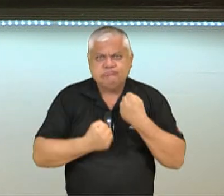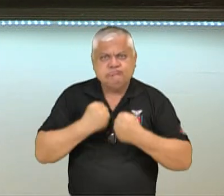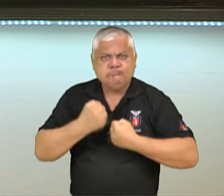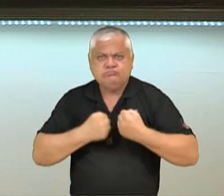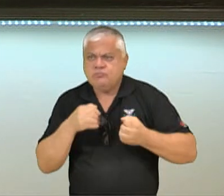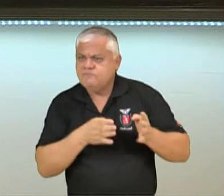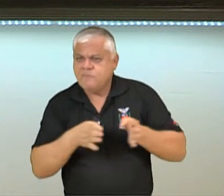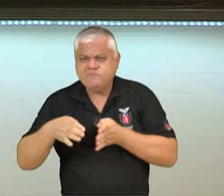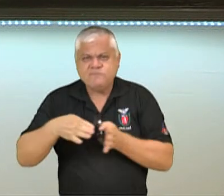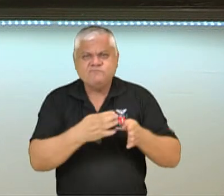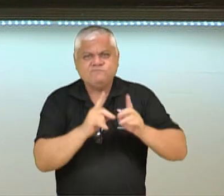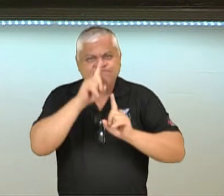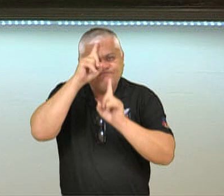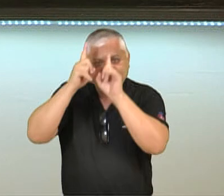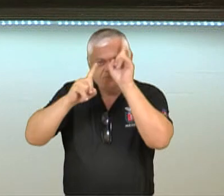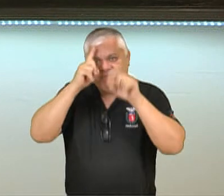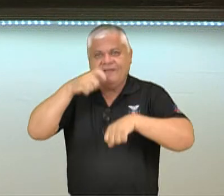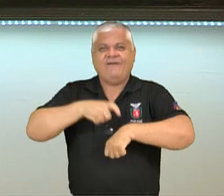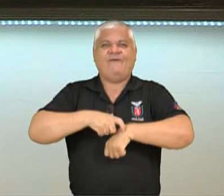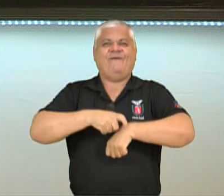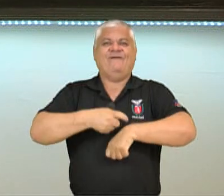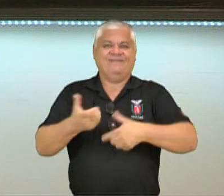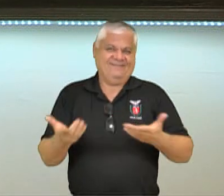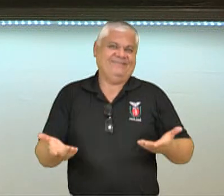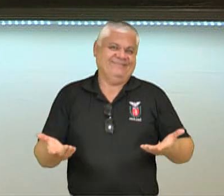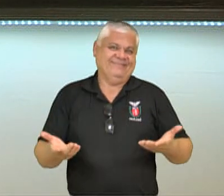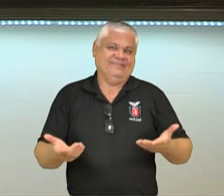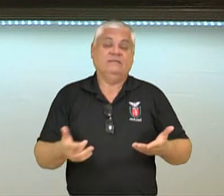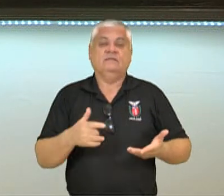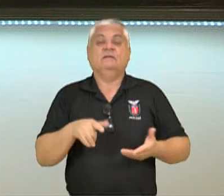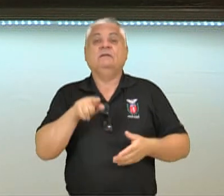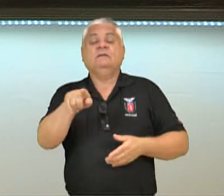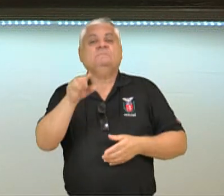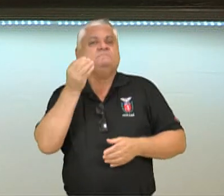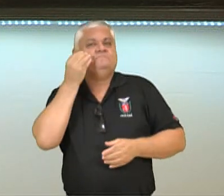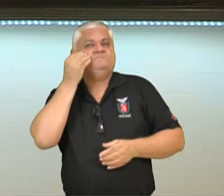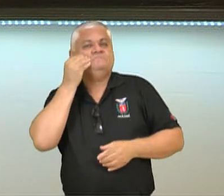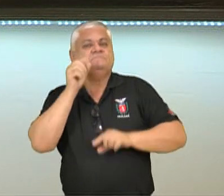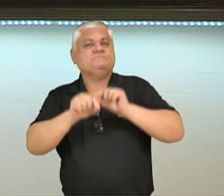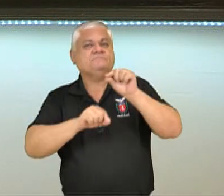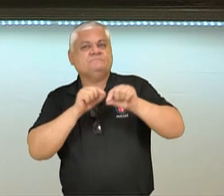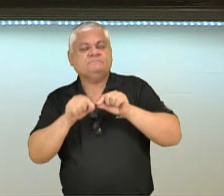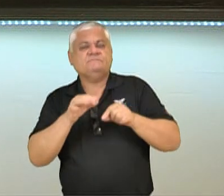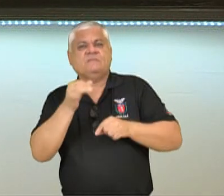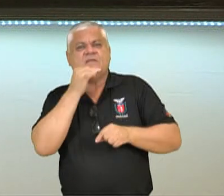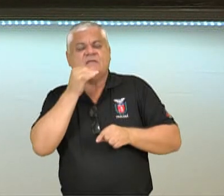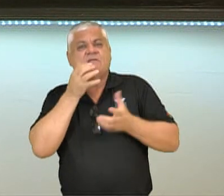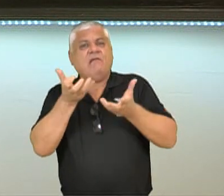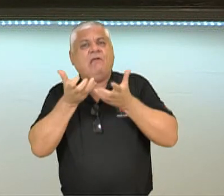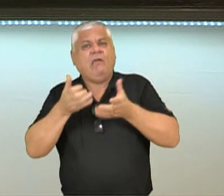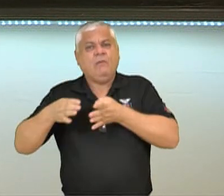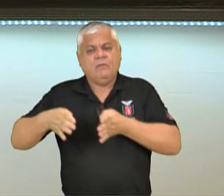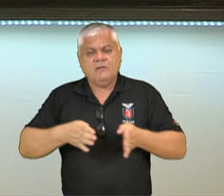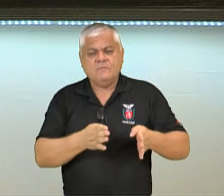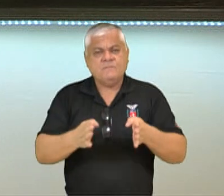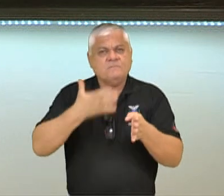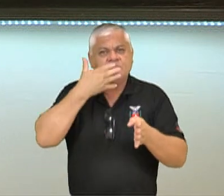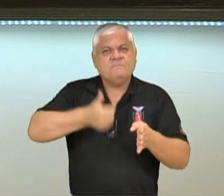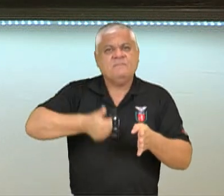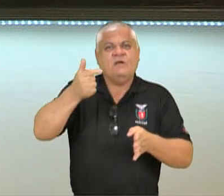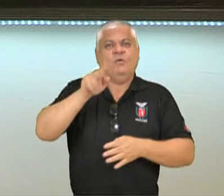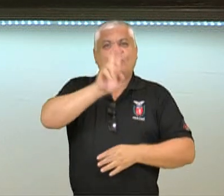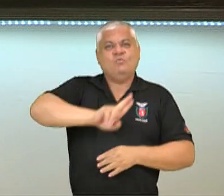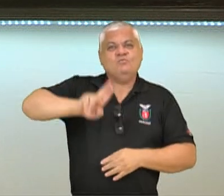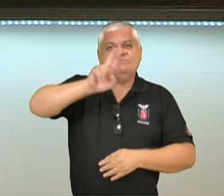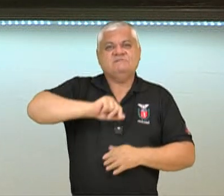vai inventar ali na hora, tá? Então ele vai tentar buscar o melhor caminho, usando